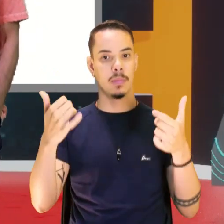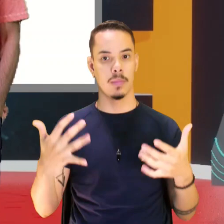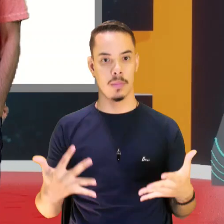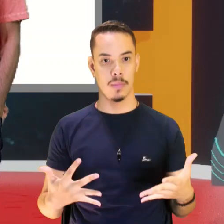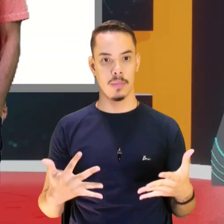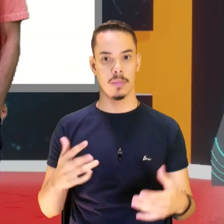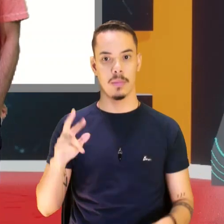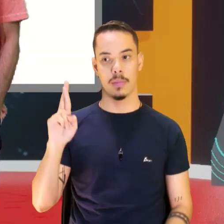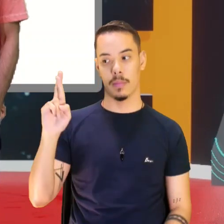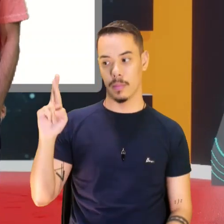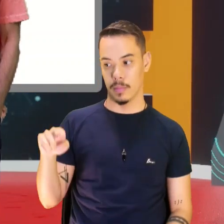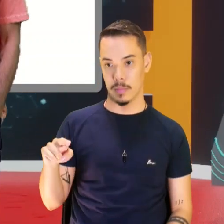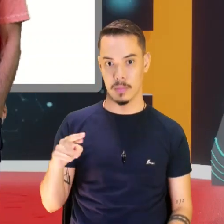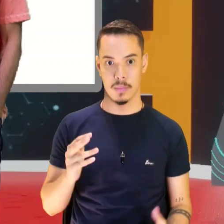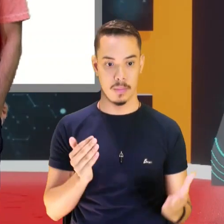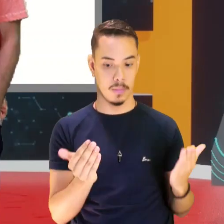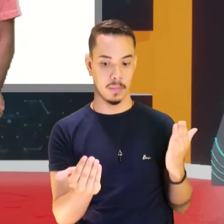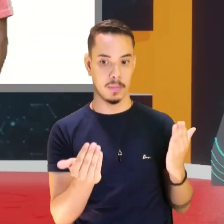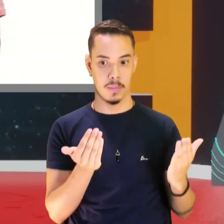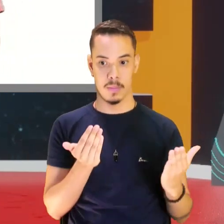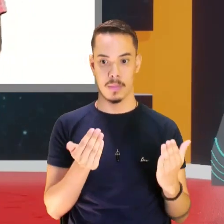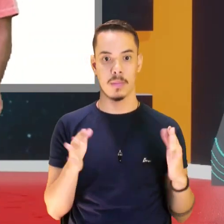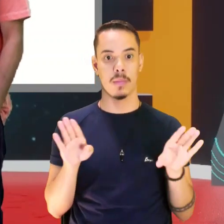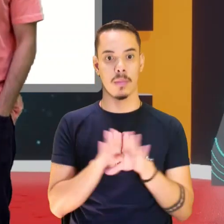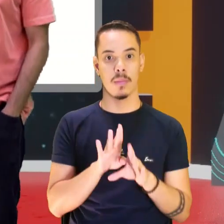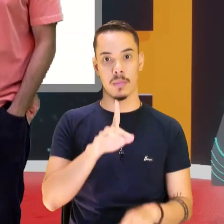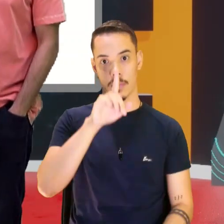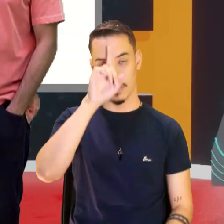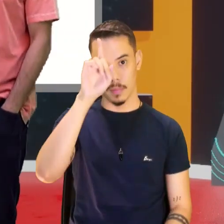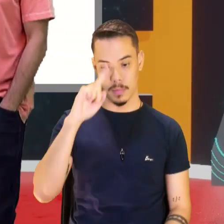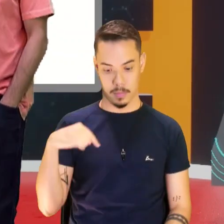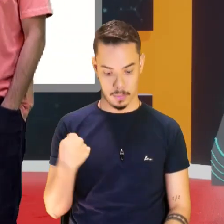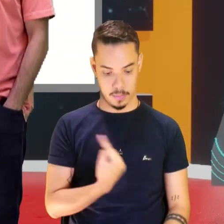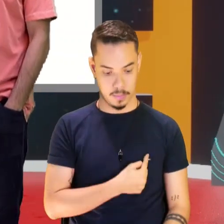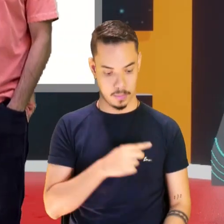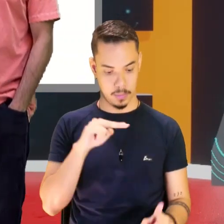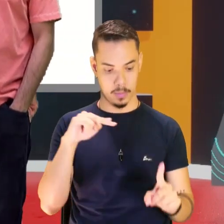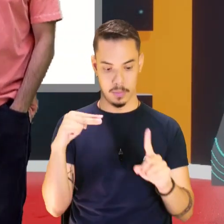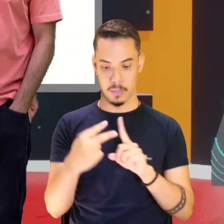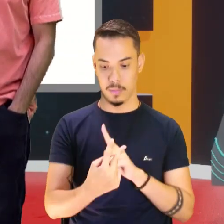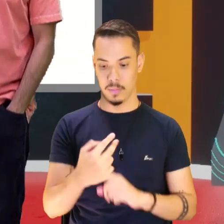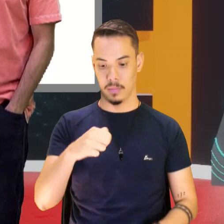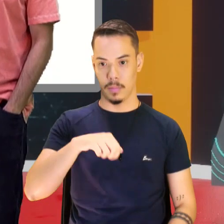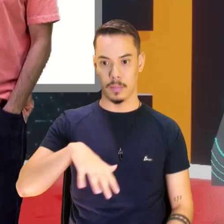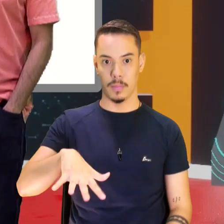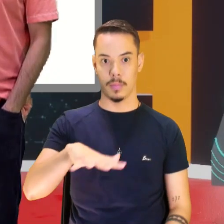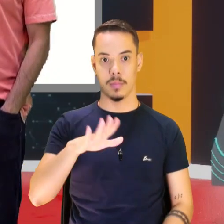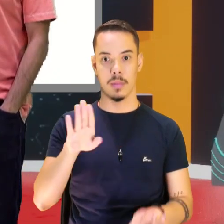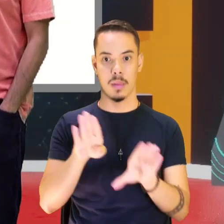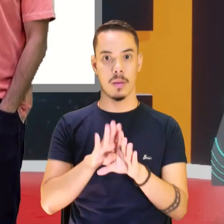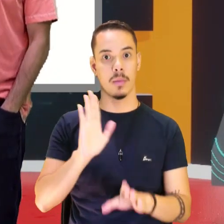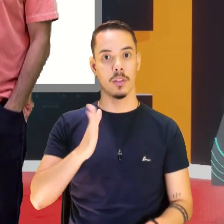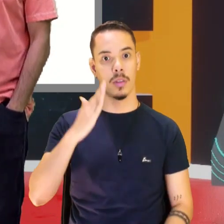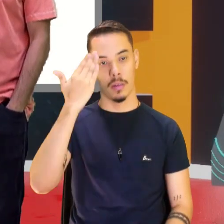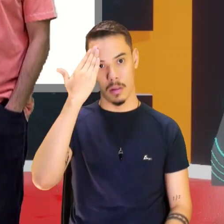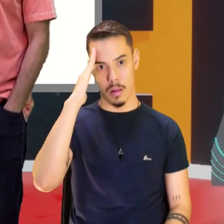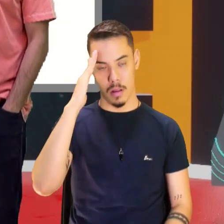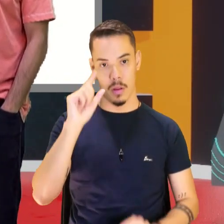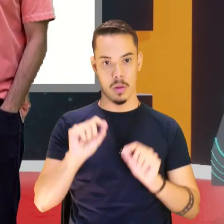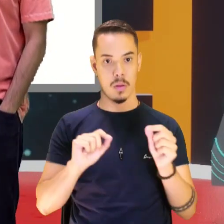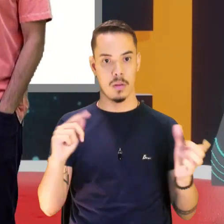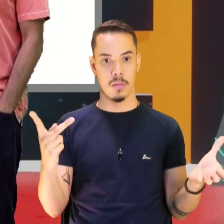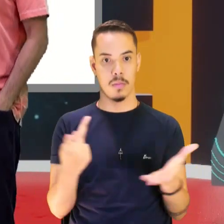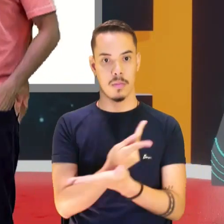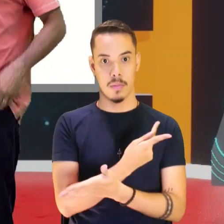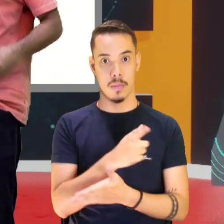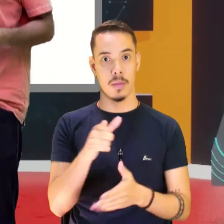razão, a comparação, e ele trabalha com a ideia de nós olharmos para a situação e já entendemos o que vai acontecer.